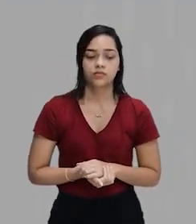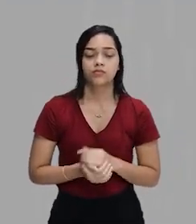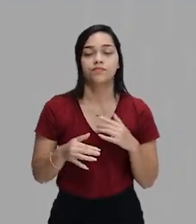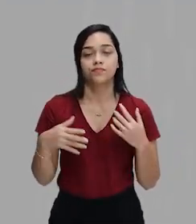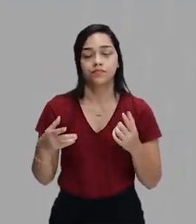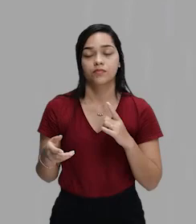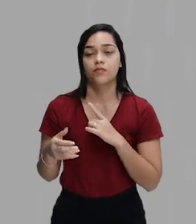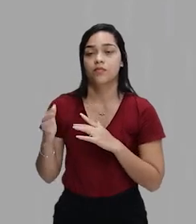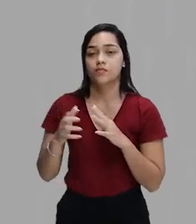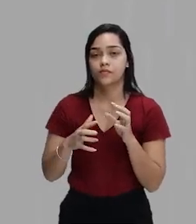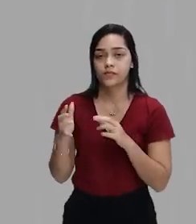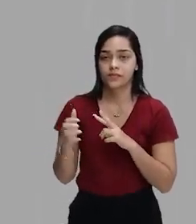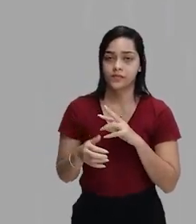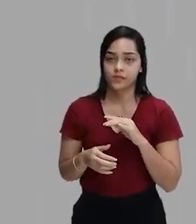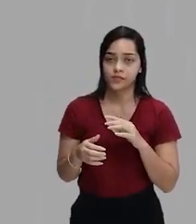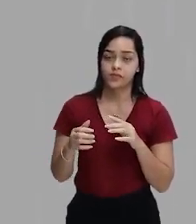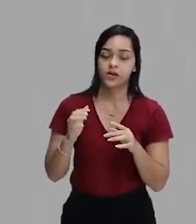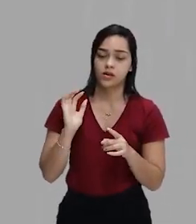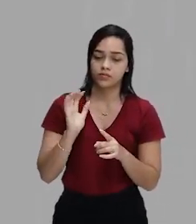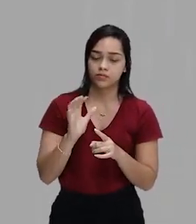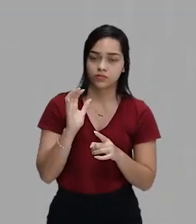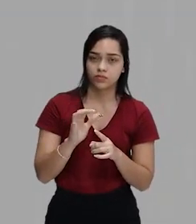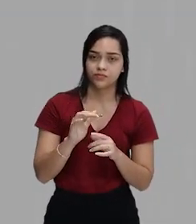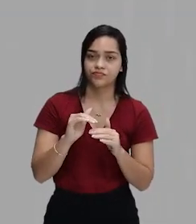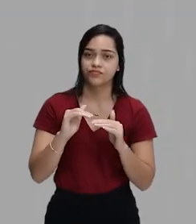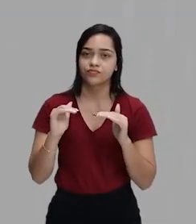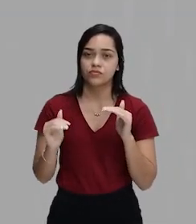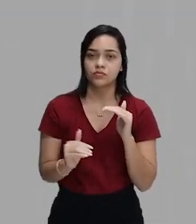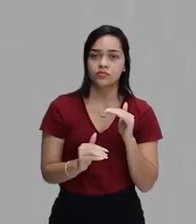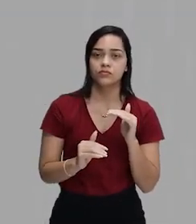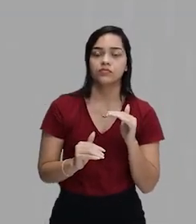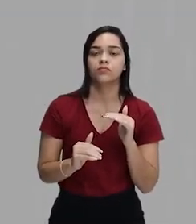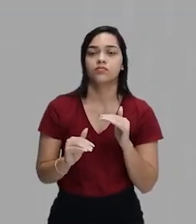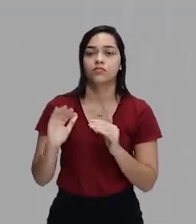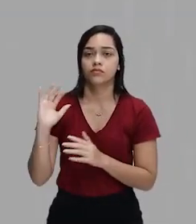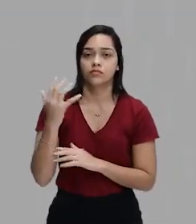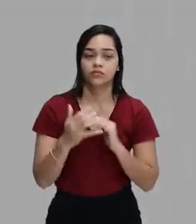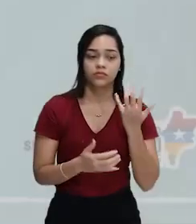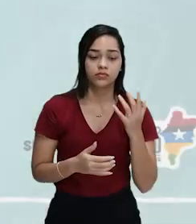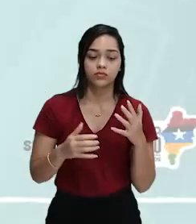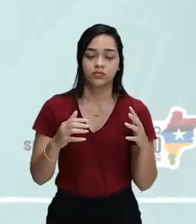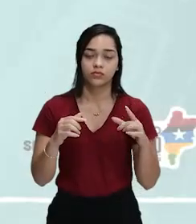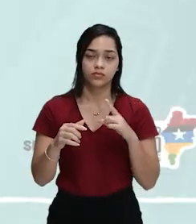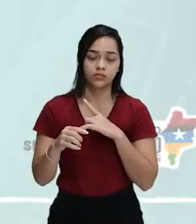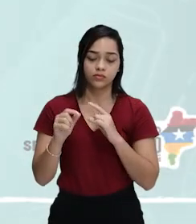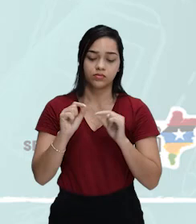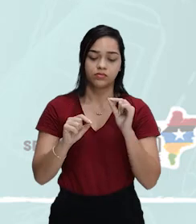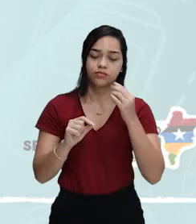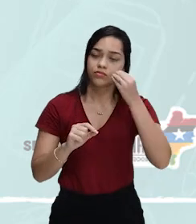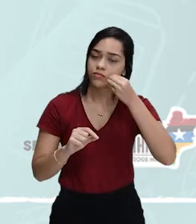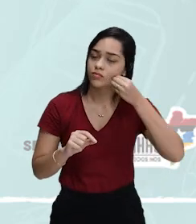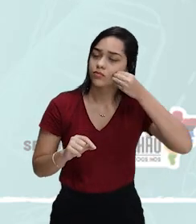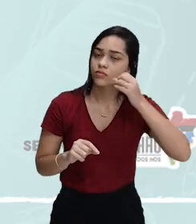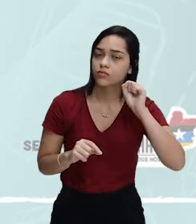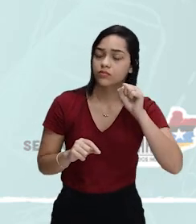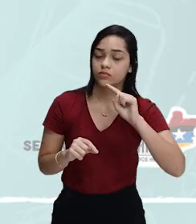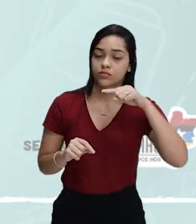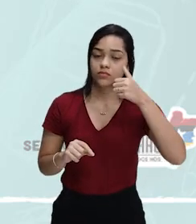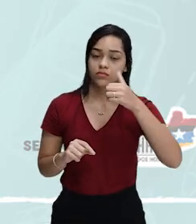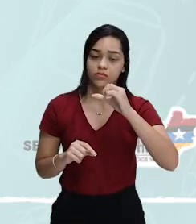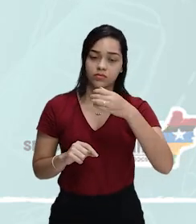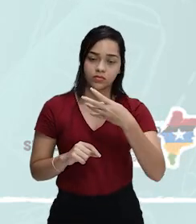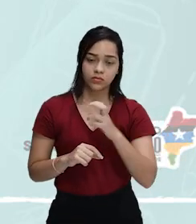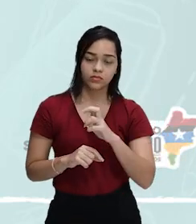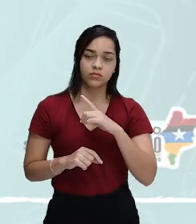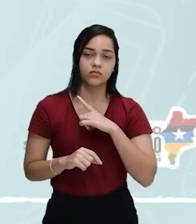a guerra vai provocar um desequilíbrio ambiental. A humanidade, ela vivencia no